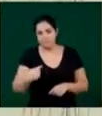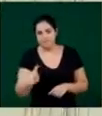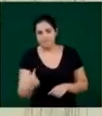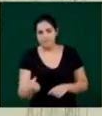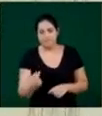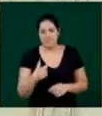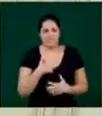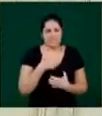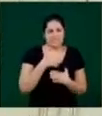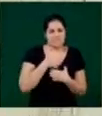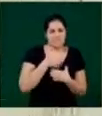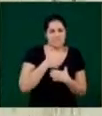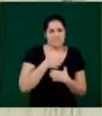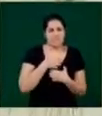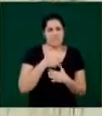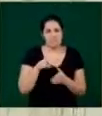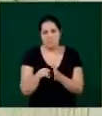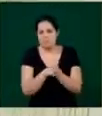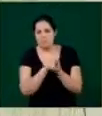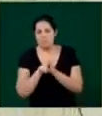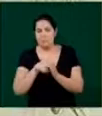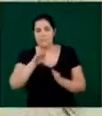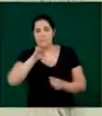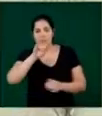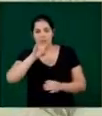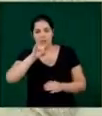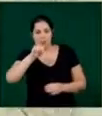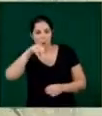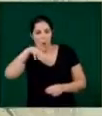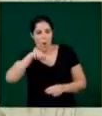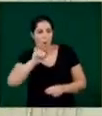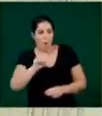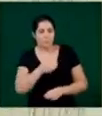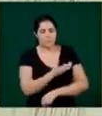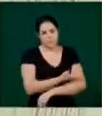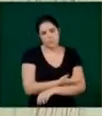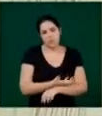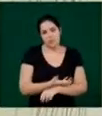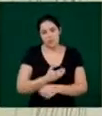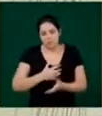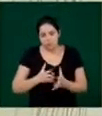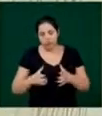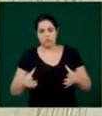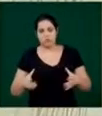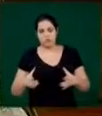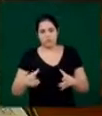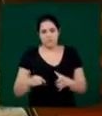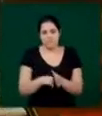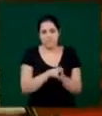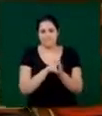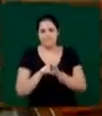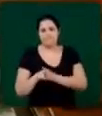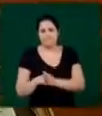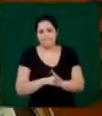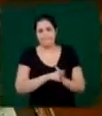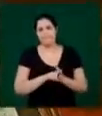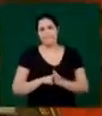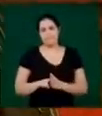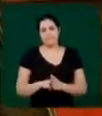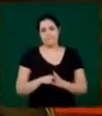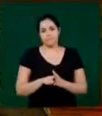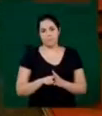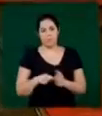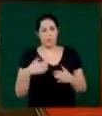sentimos a necessidade de conhecer um pouco do bioma do Cerrado de maneira mais ampliada. Foi aí que entrou a estação ecológica do Panga,